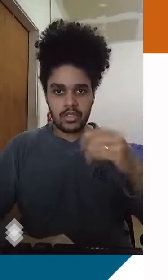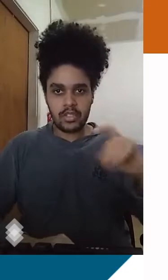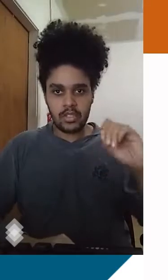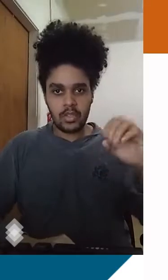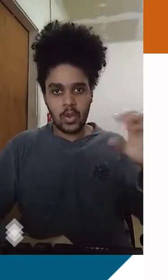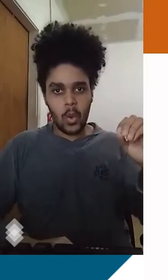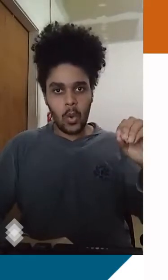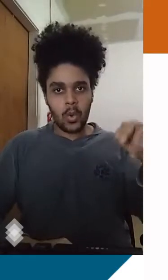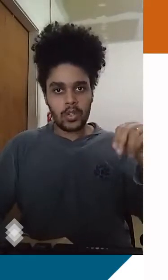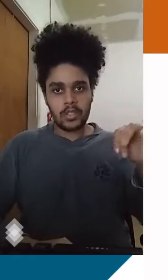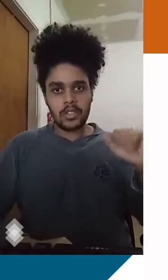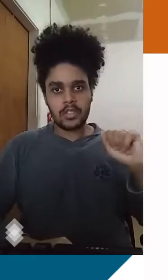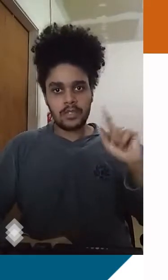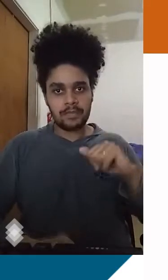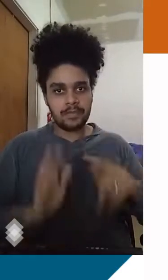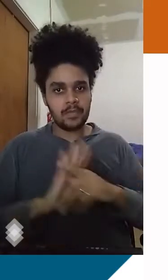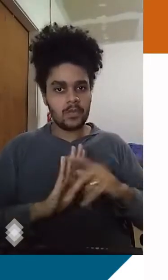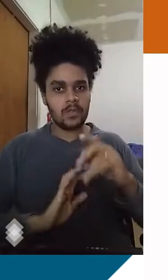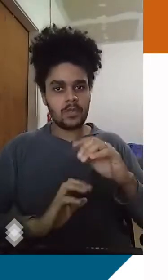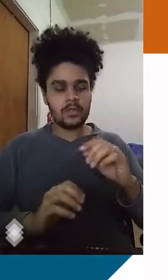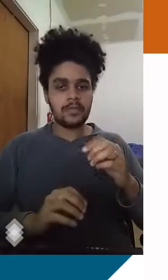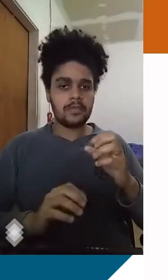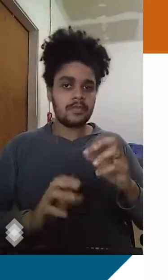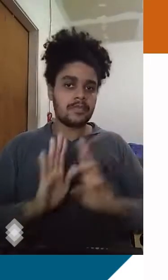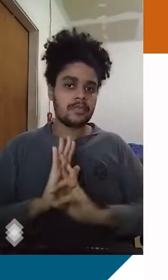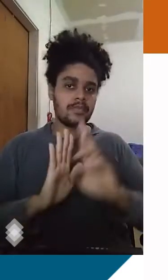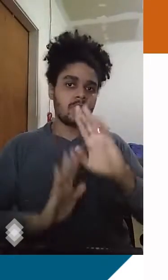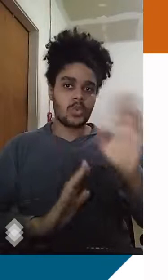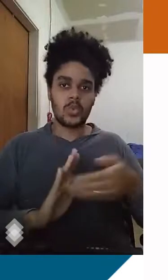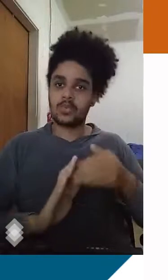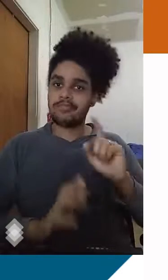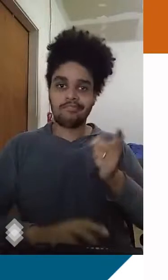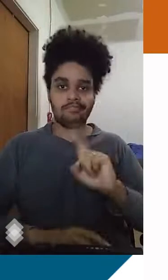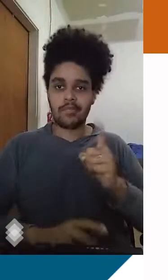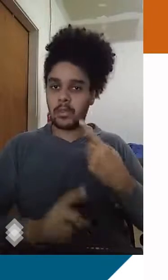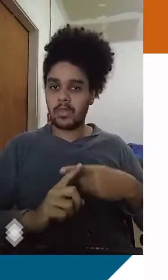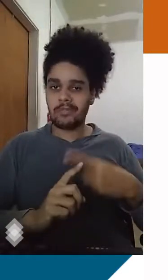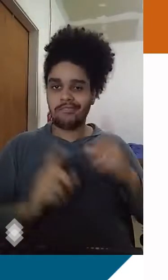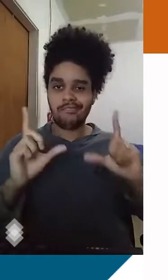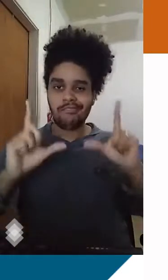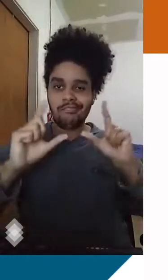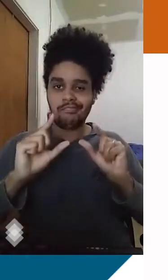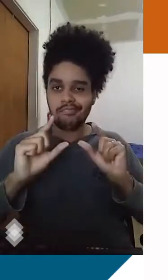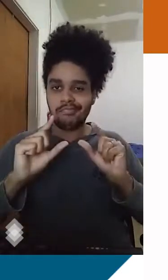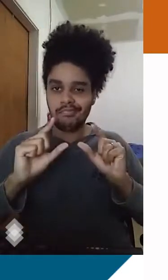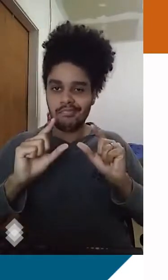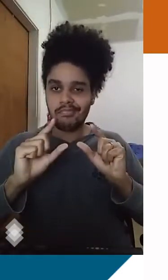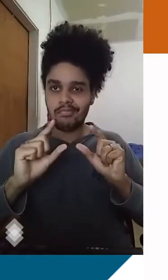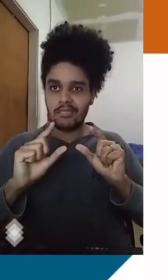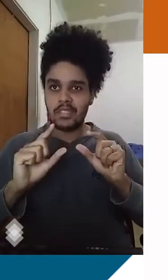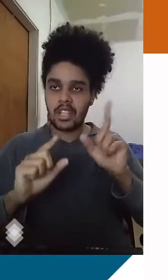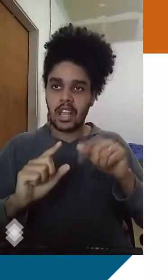que é a projeção cônica. Ela vai ser adequada para a gente representar todo mundo? Não, porque ela é mais curtinha, como